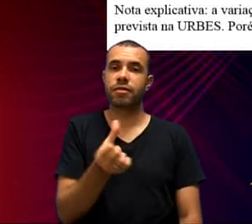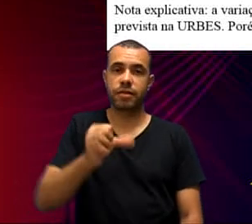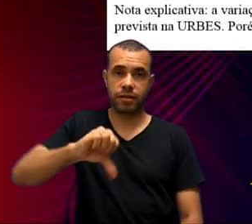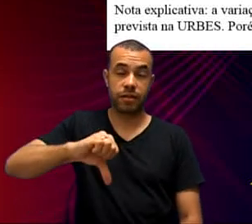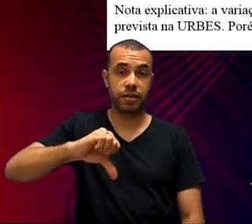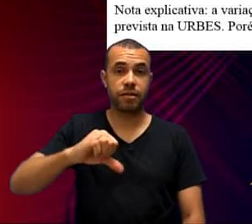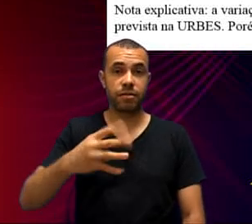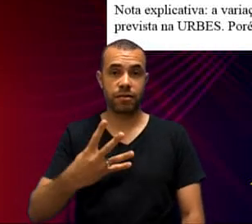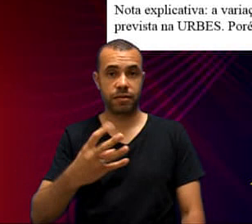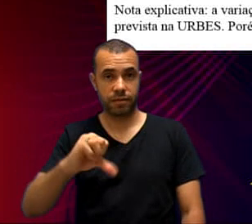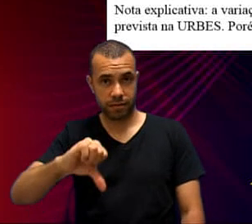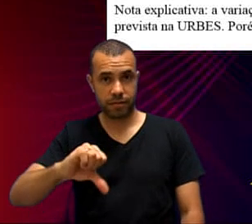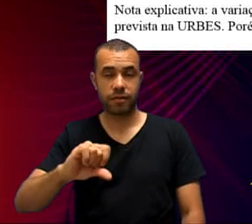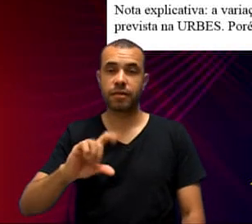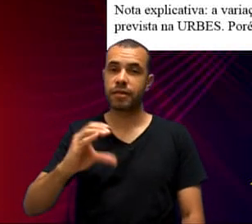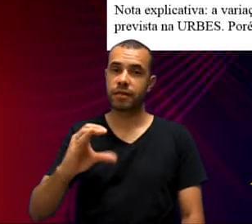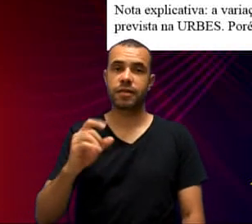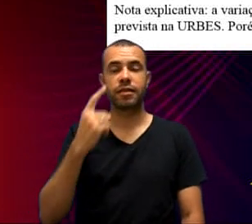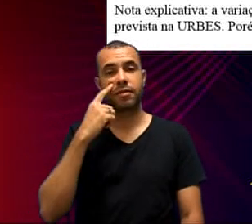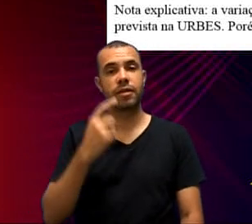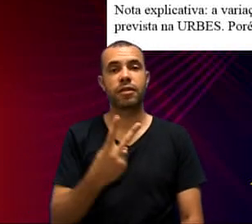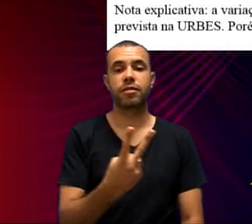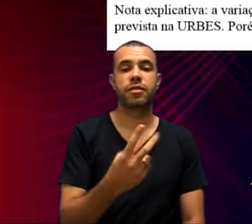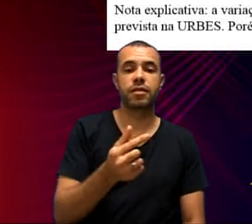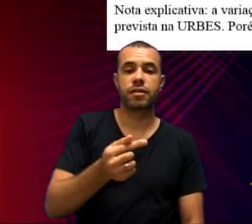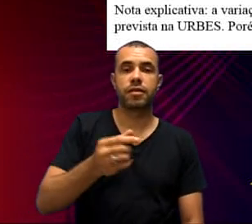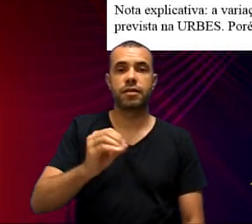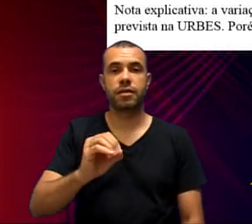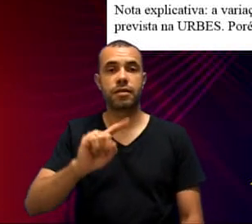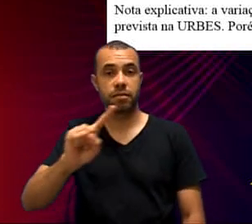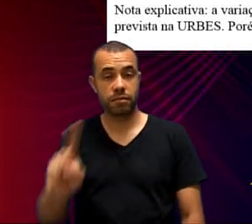295.384.949,19 reais. Na LOA 2019,